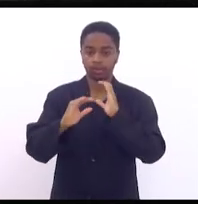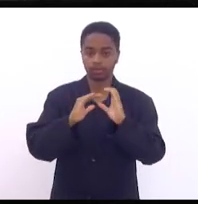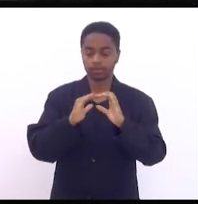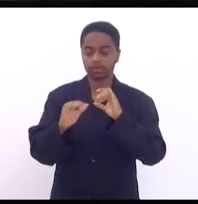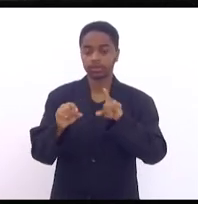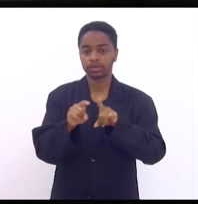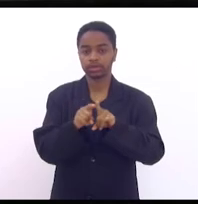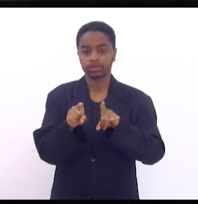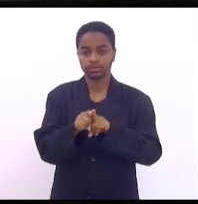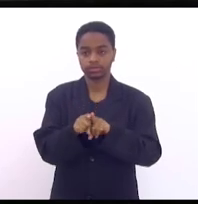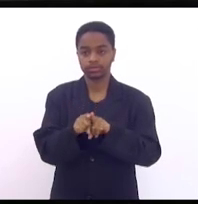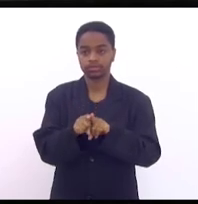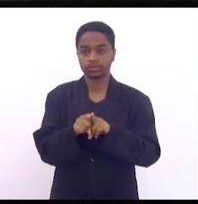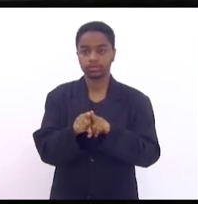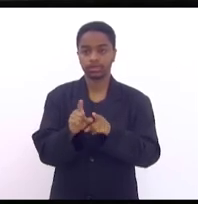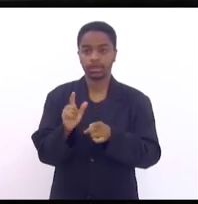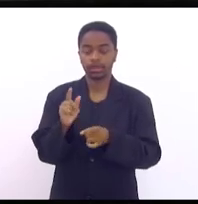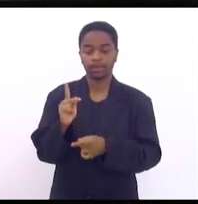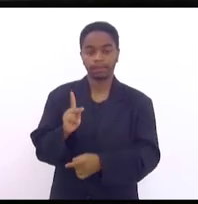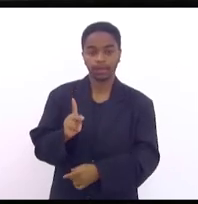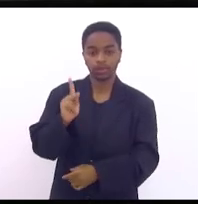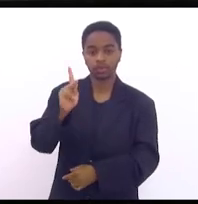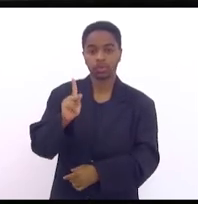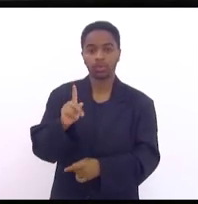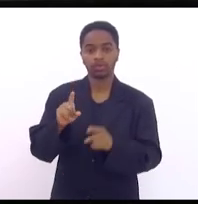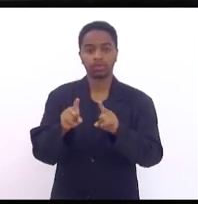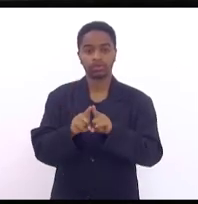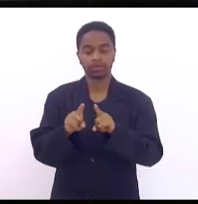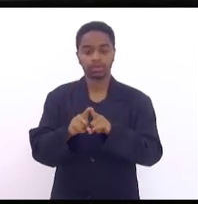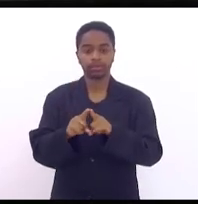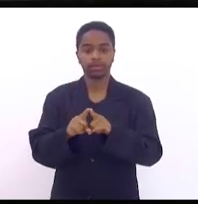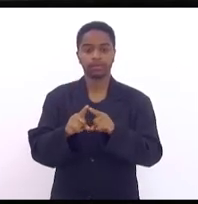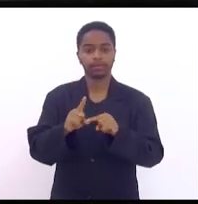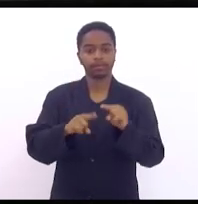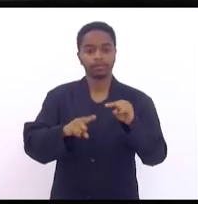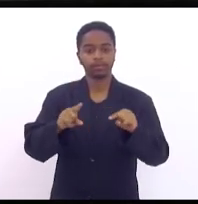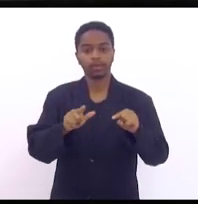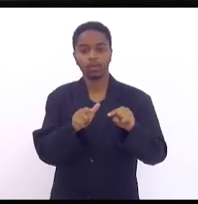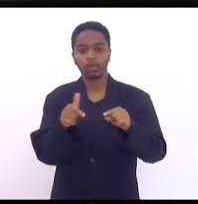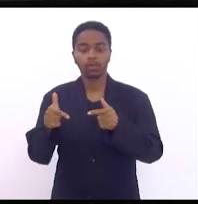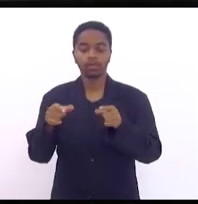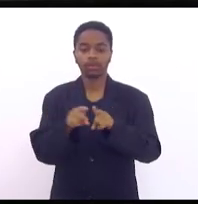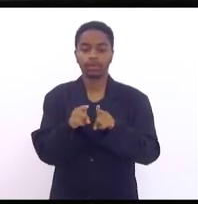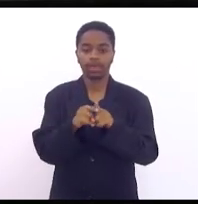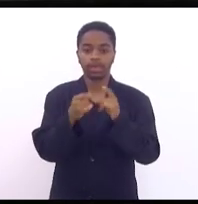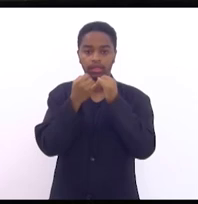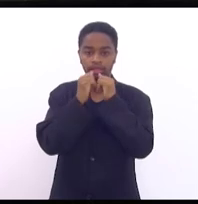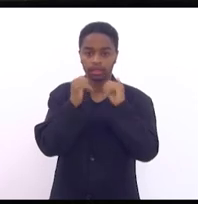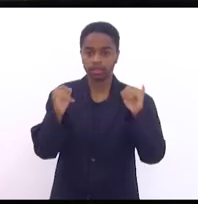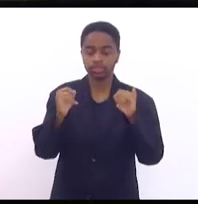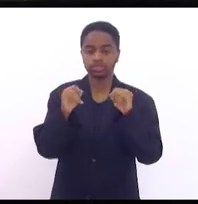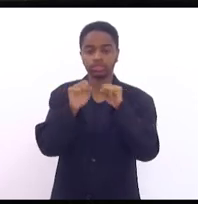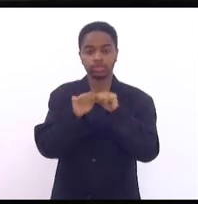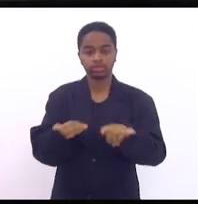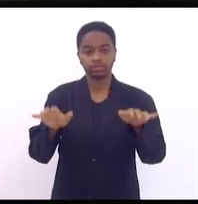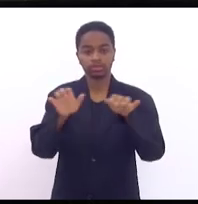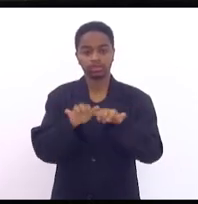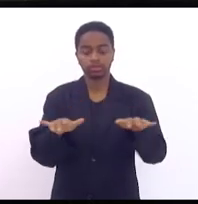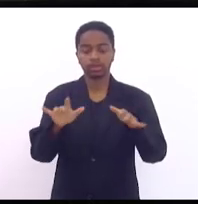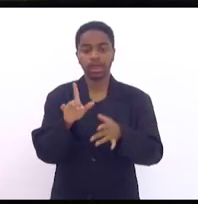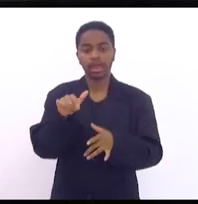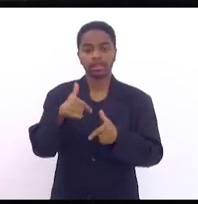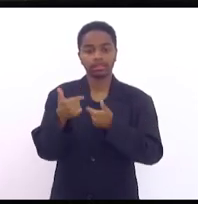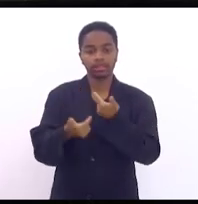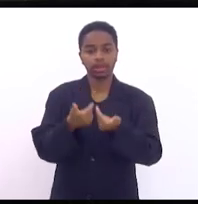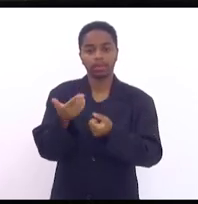a aquisição de petróleo, seus derivados e da energia elétrica distribuída são